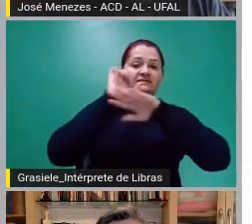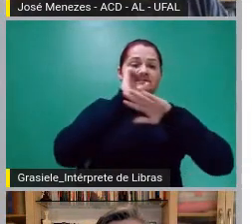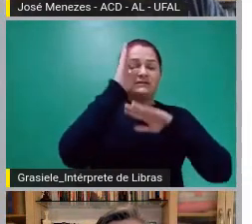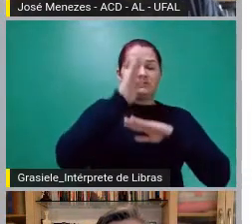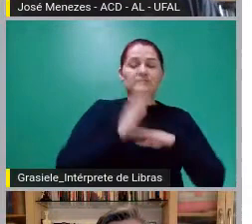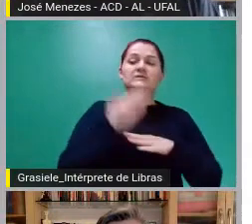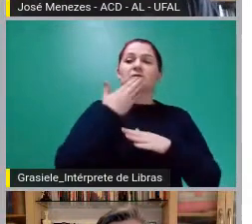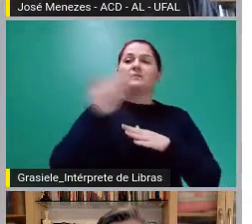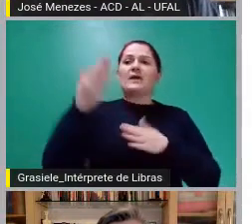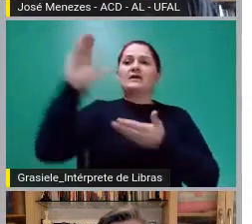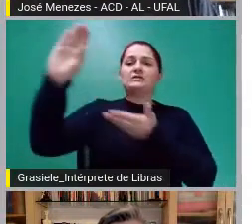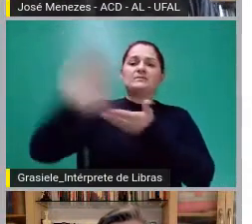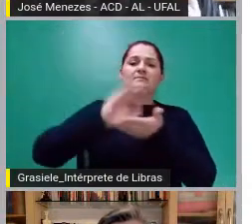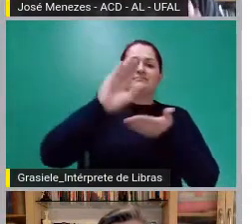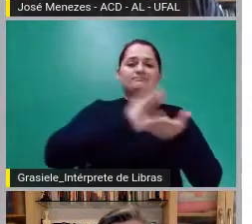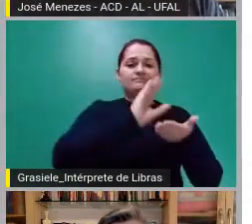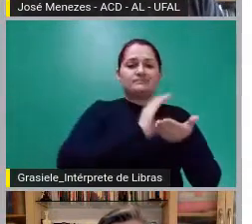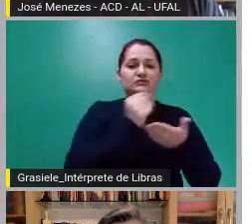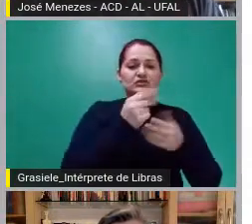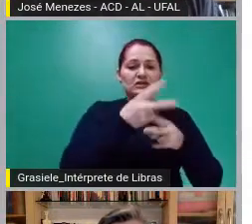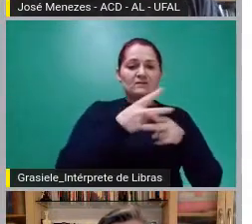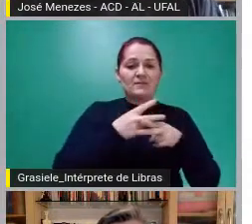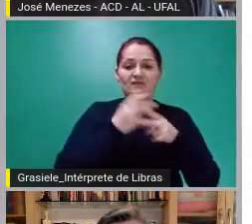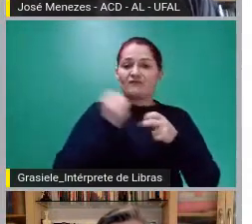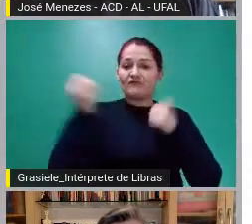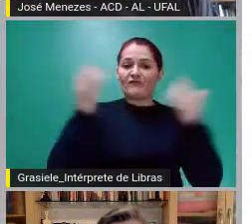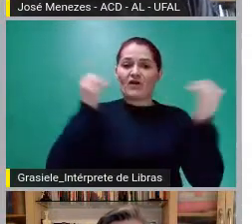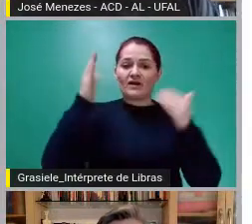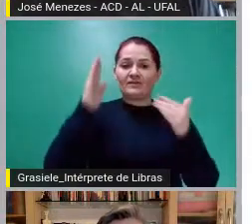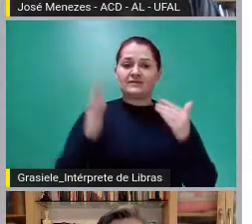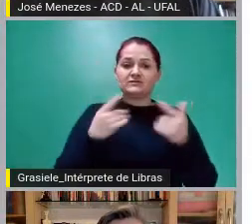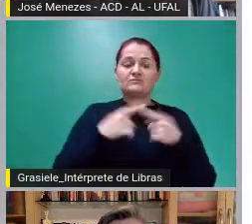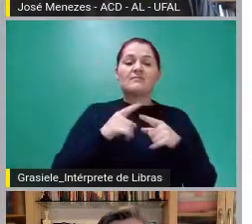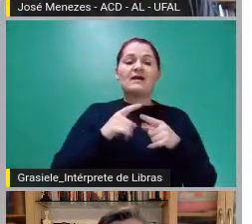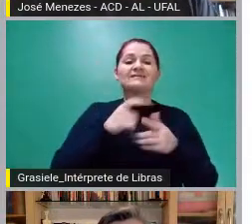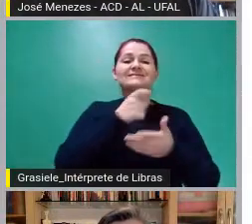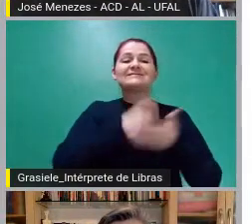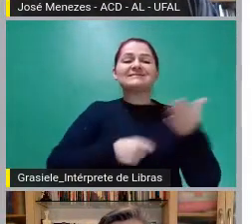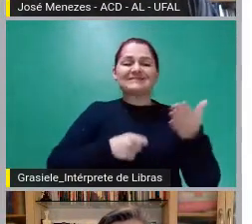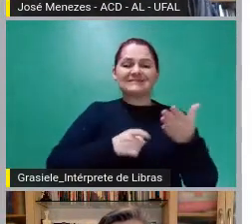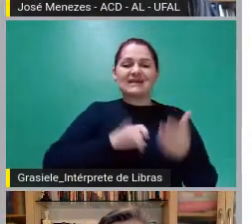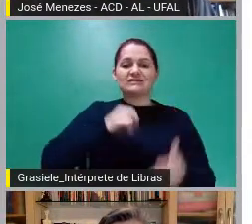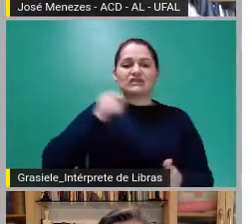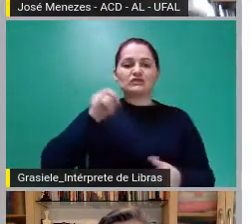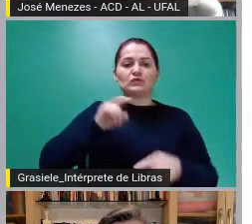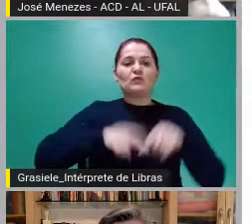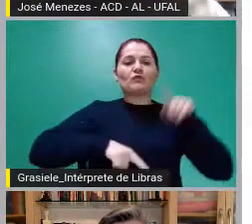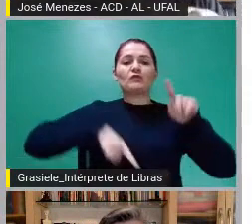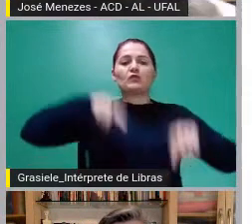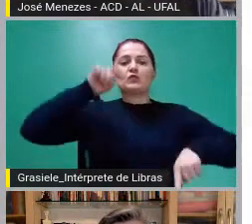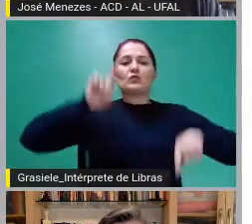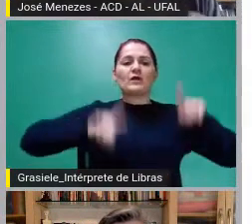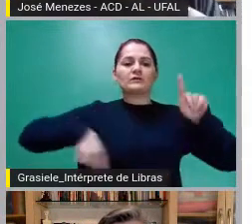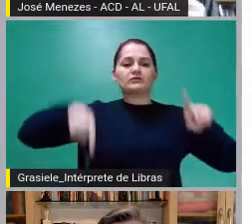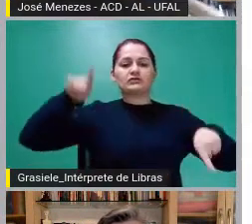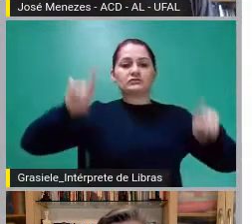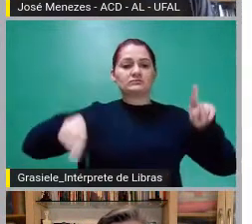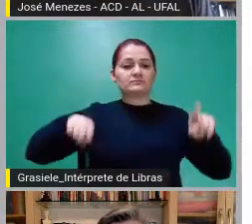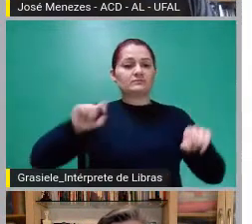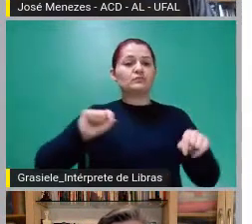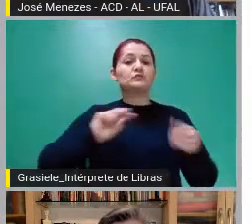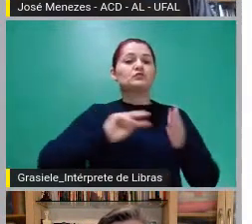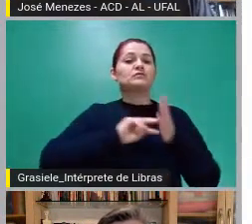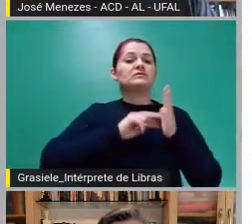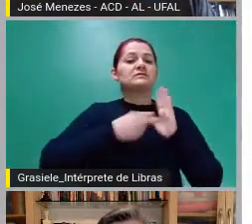de taxa de juros flutuante. Então, quando a taxa de juros sobe para 20%, significa que foi a primeira experiência já